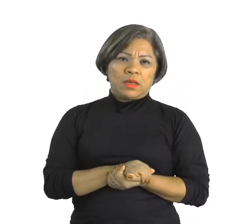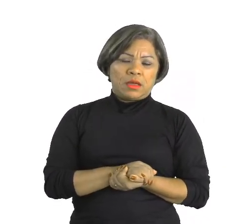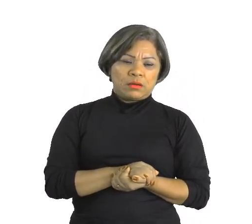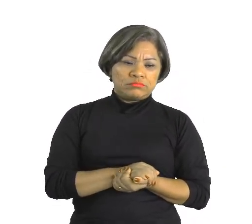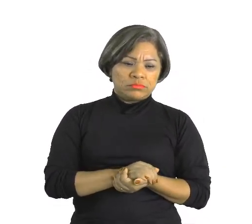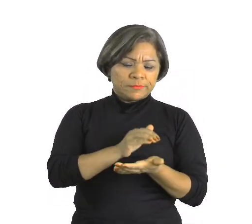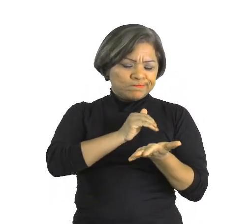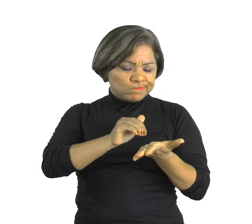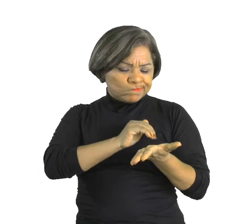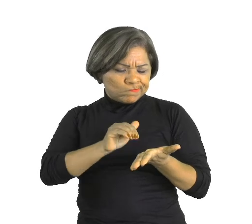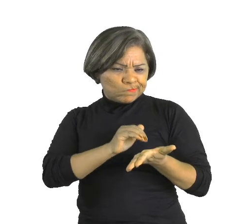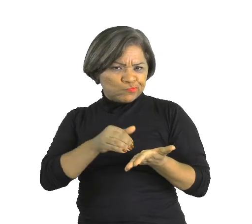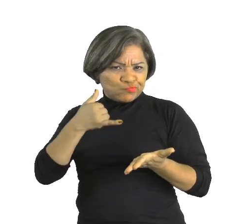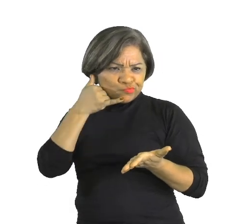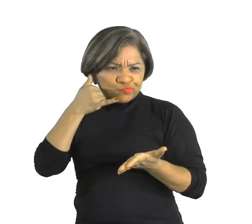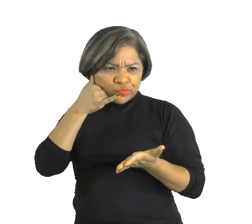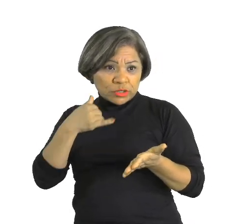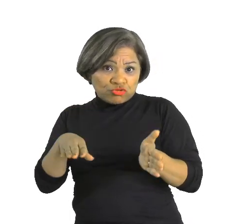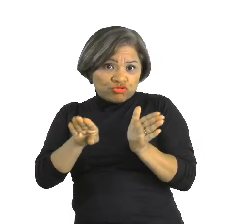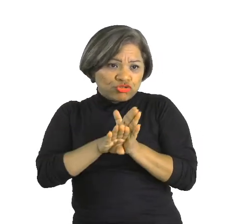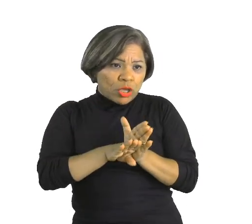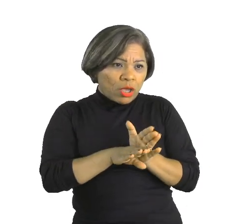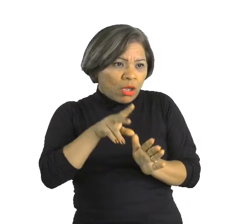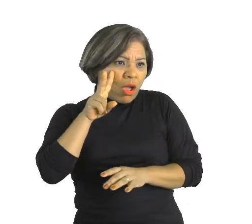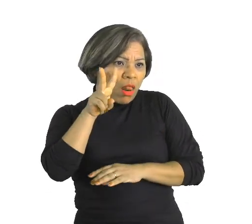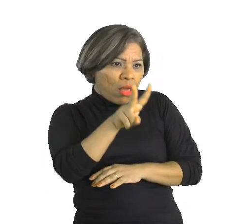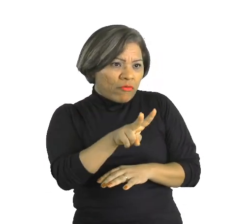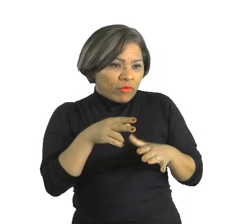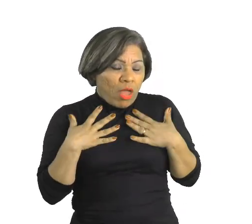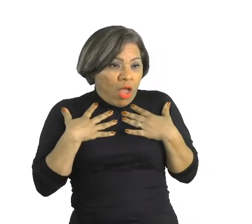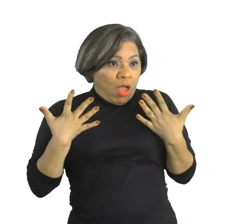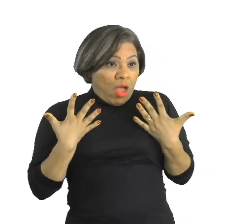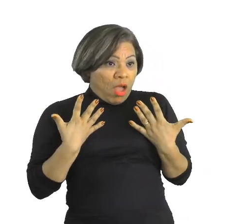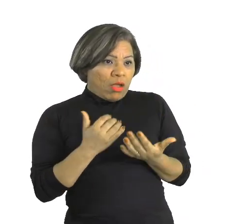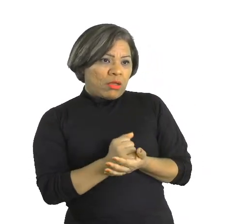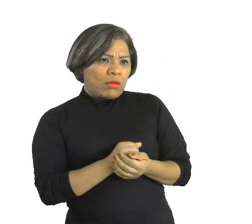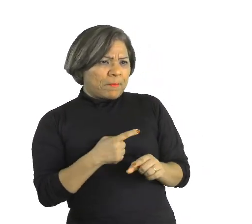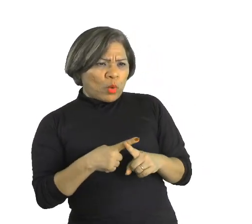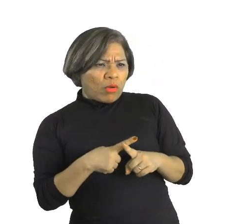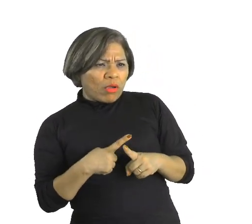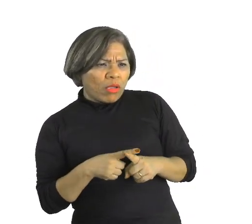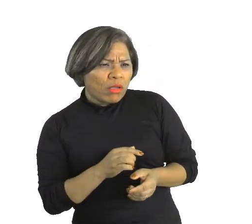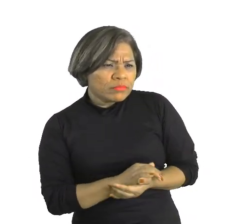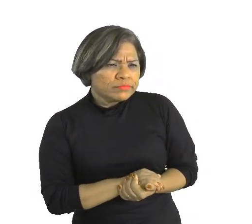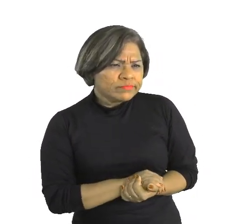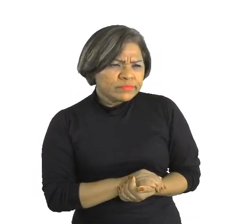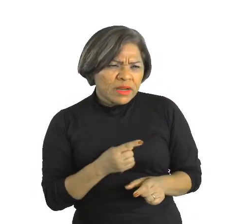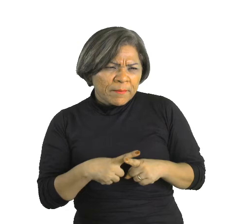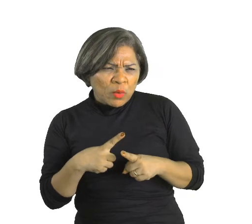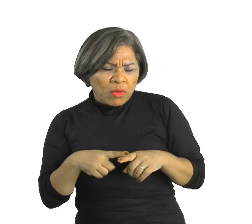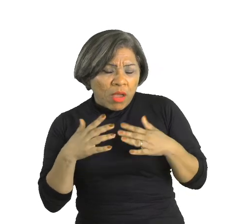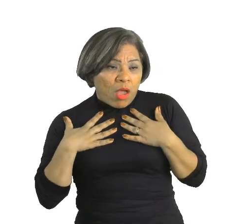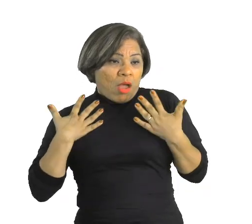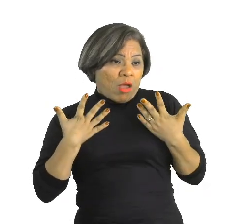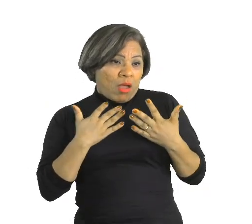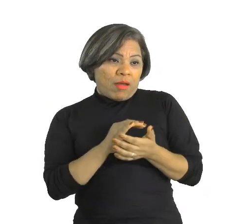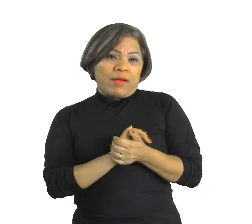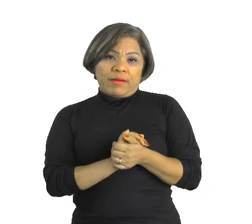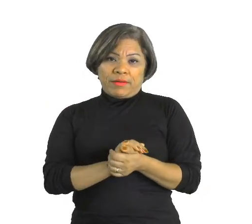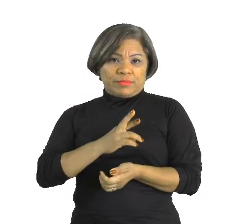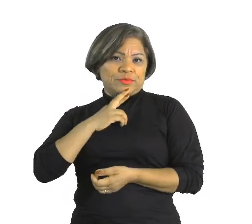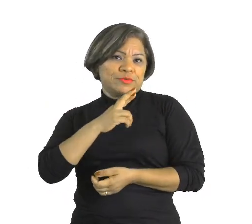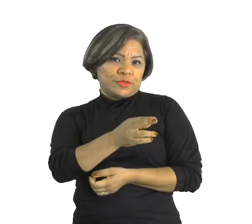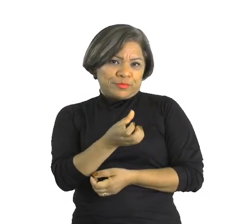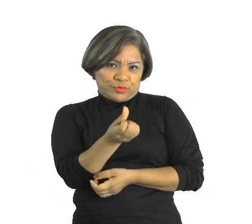que ela vê que não era aquilo que ela esperava, é o momento mais tenso. Você vai responder aí na questão 6, ok? Vamos